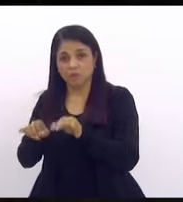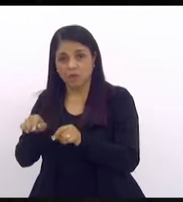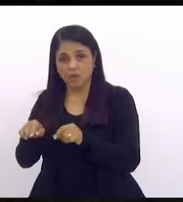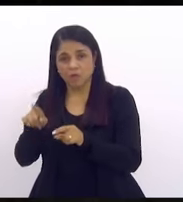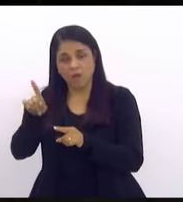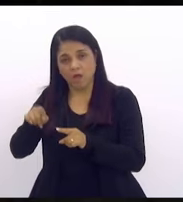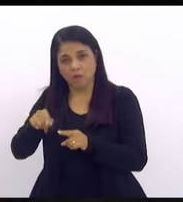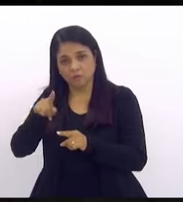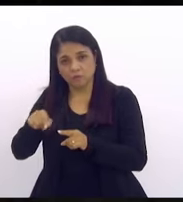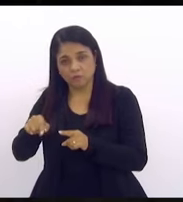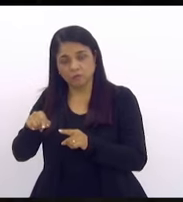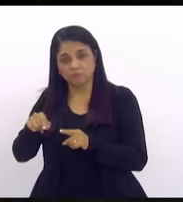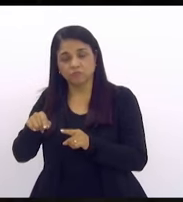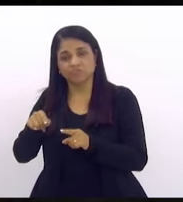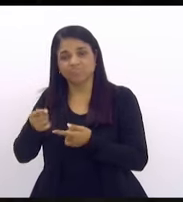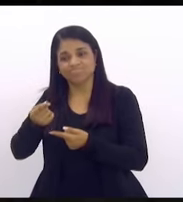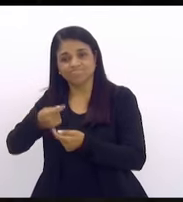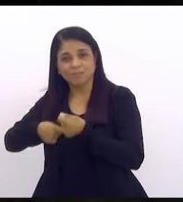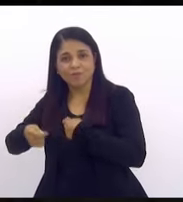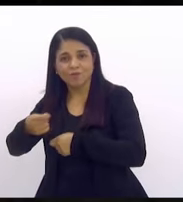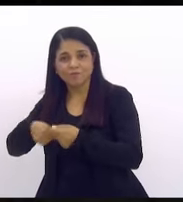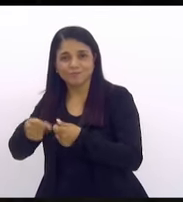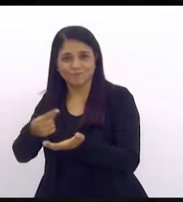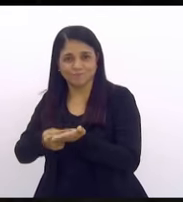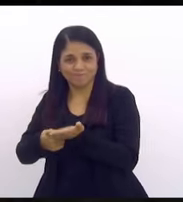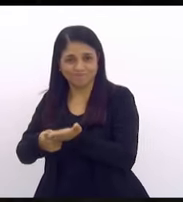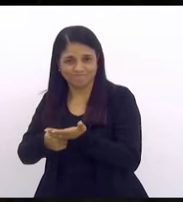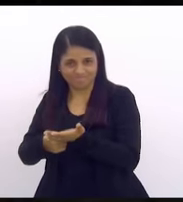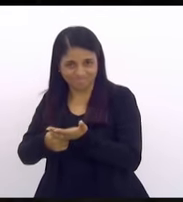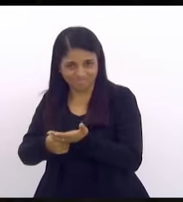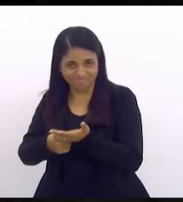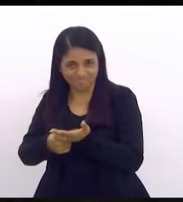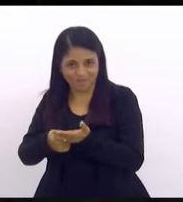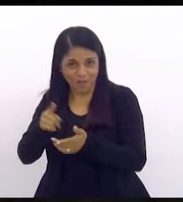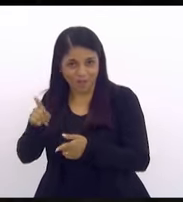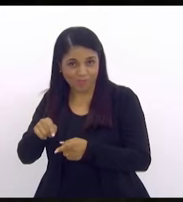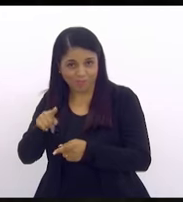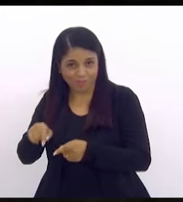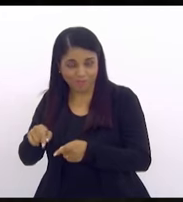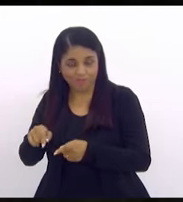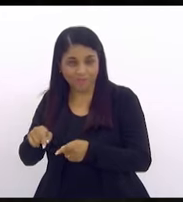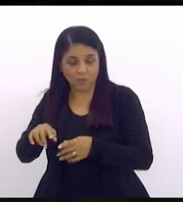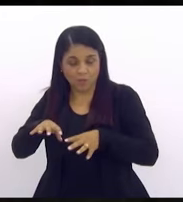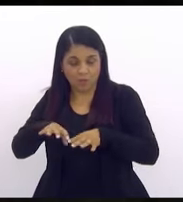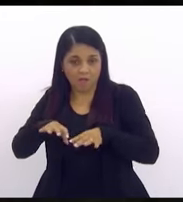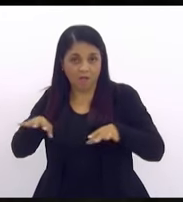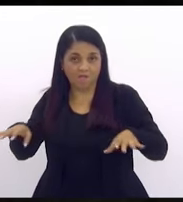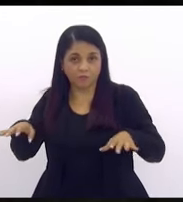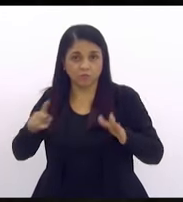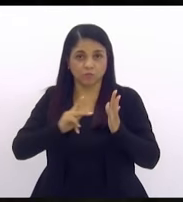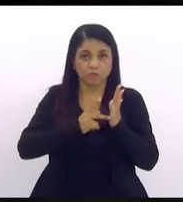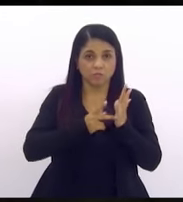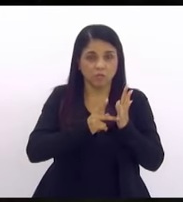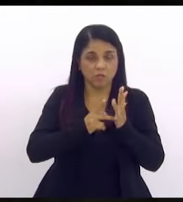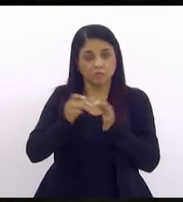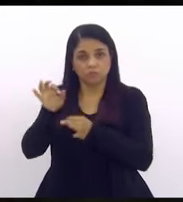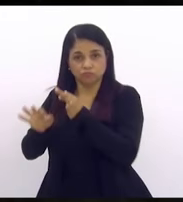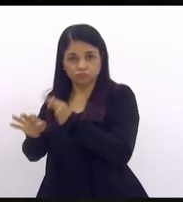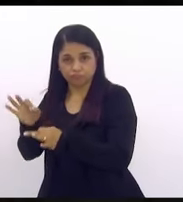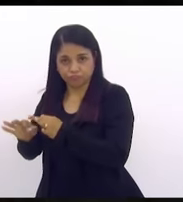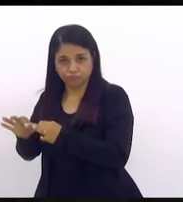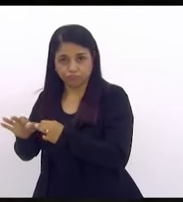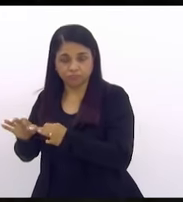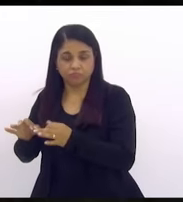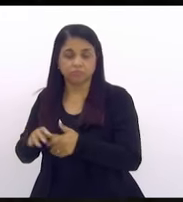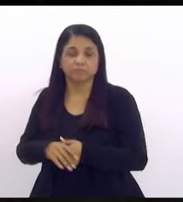cláusulas negociadas né Eh então a esse esse afastamento dos